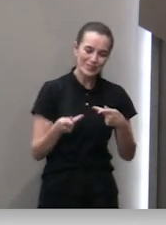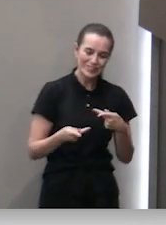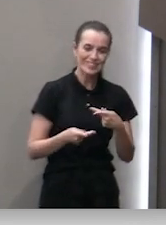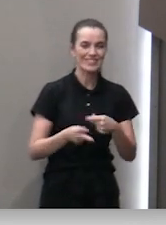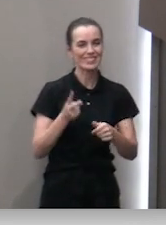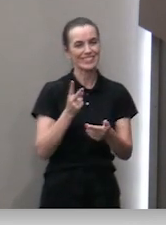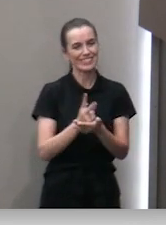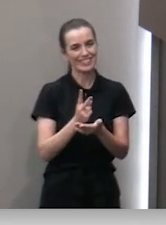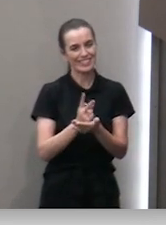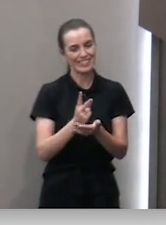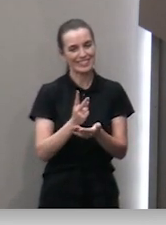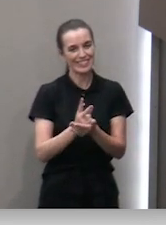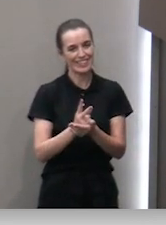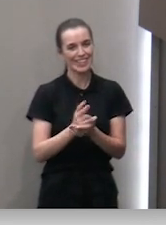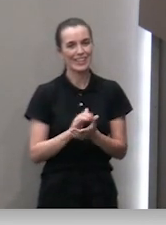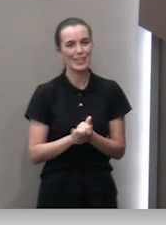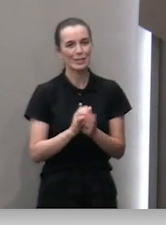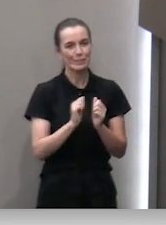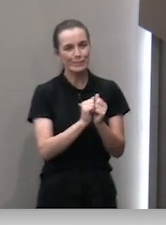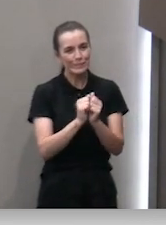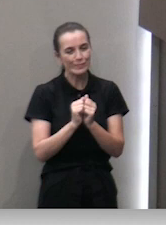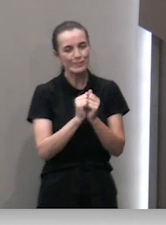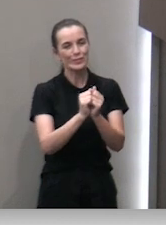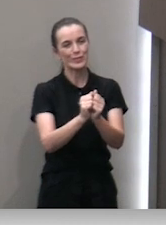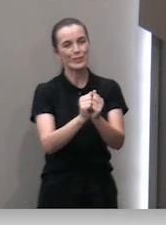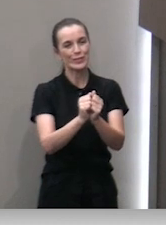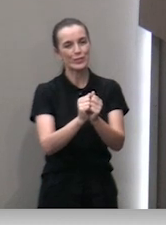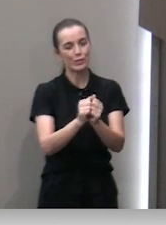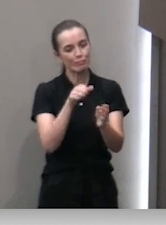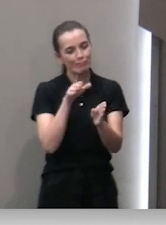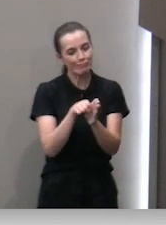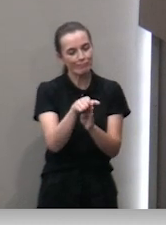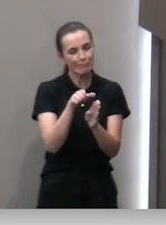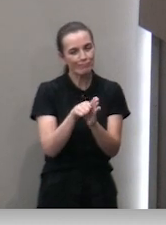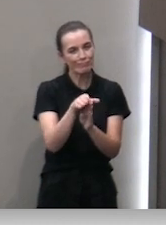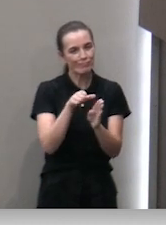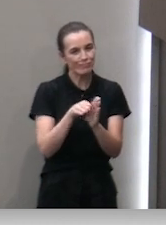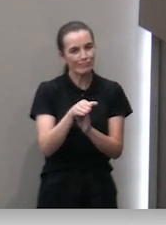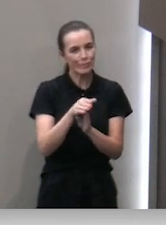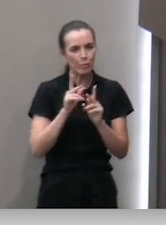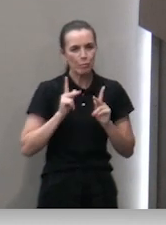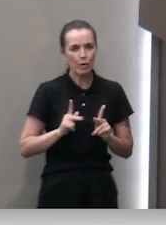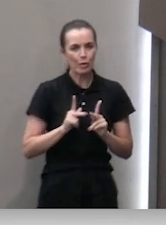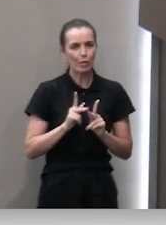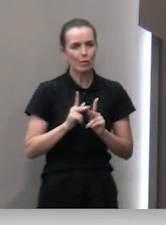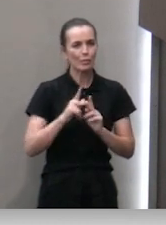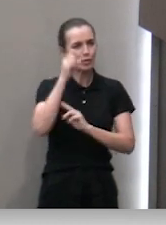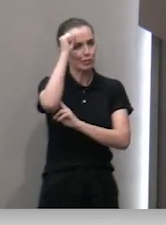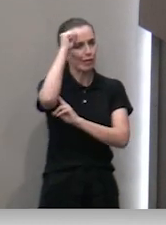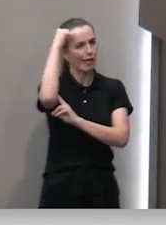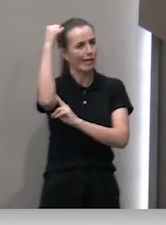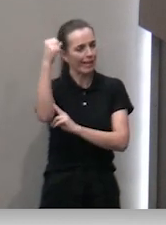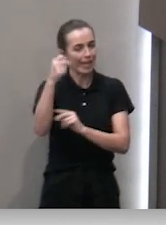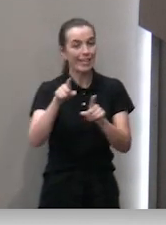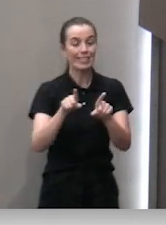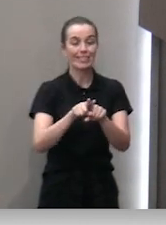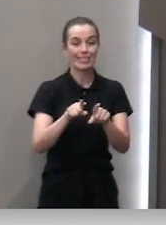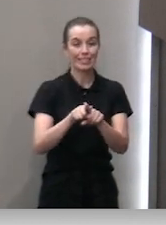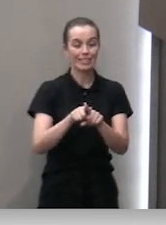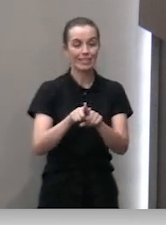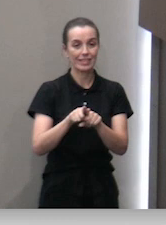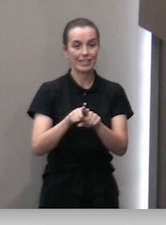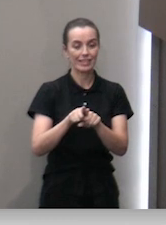regularmente, né? Sempre está conosco, nos orientando, né? Uma pessoa muito sábia. Também